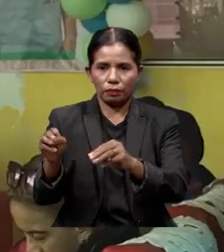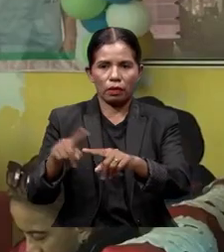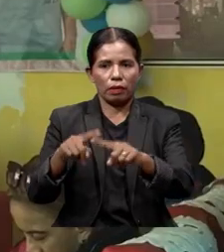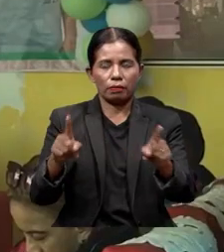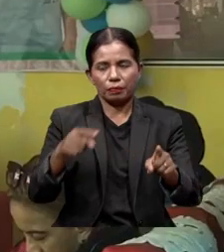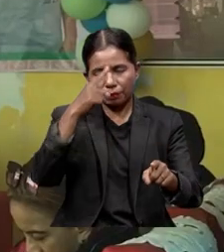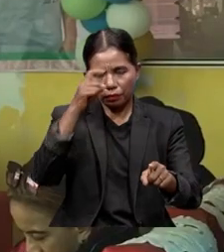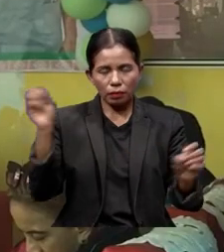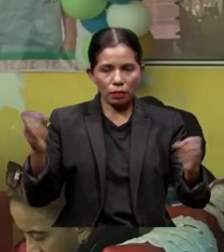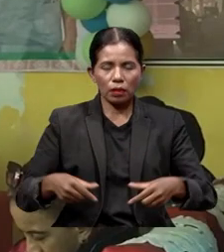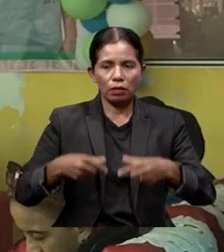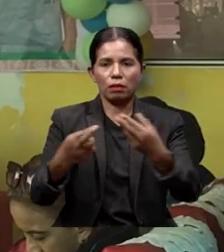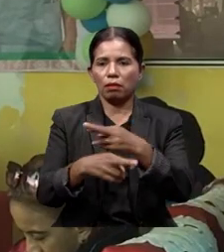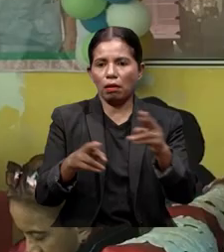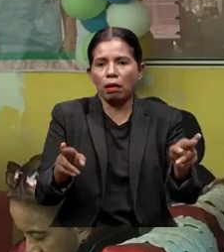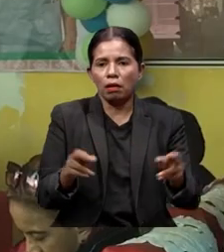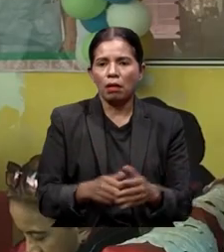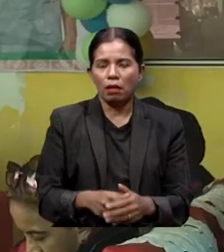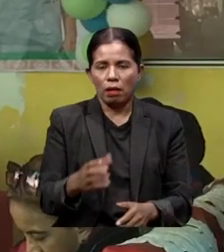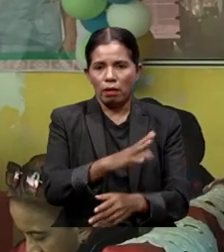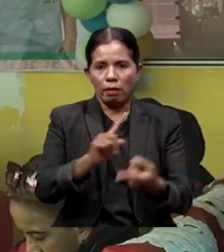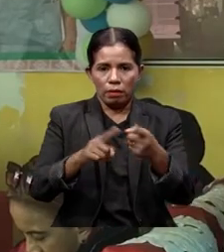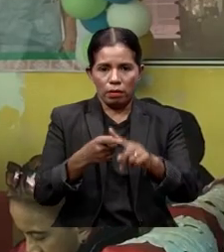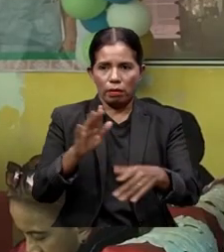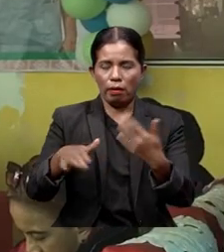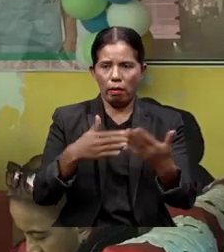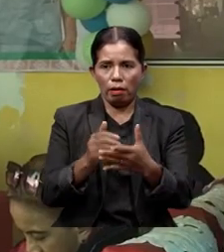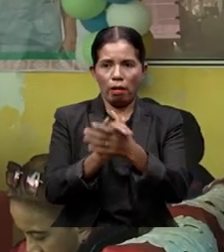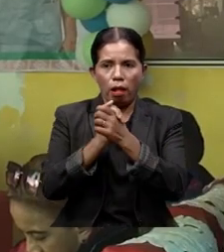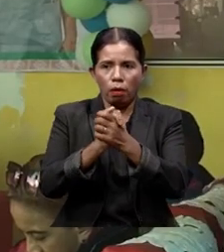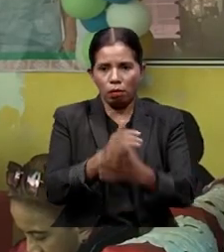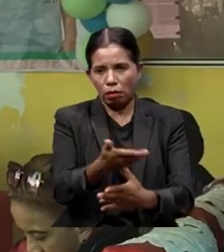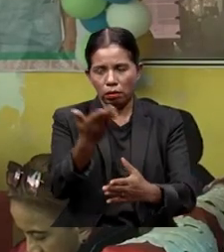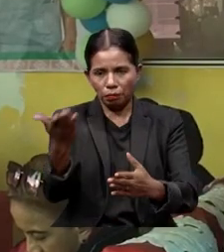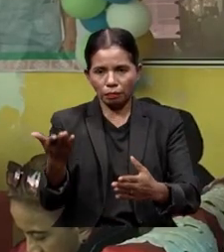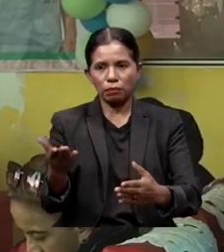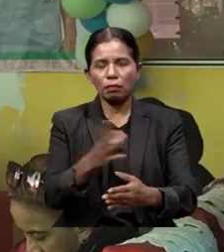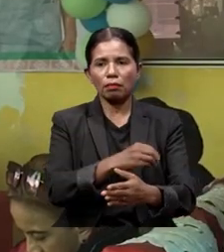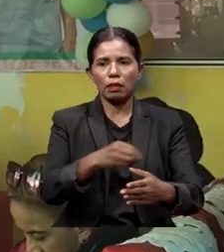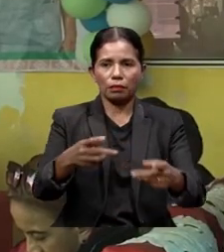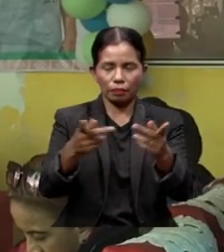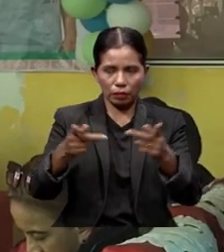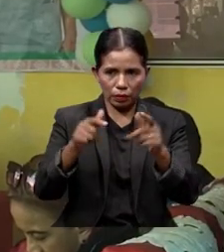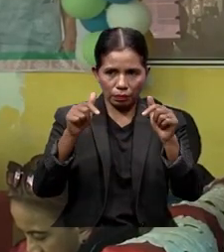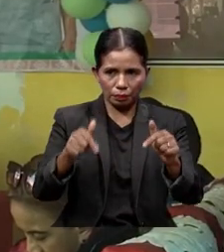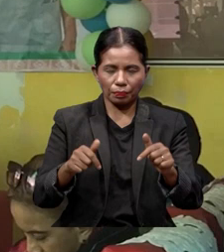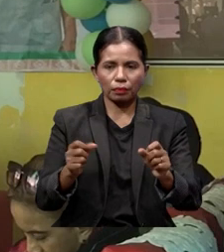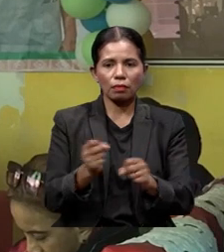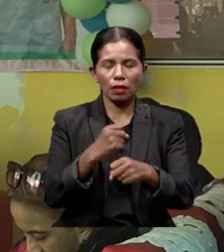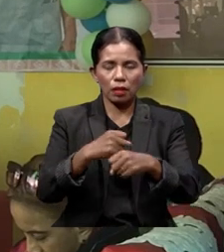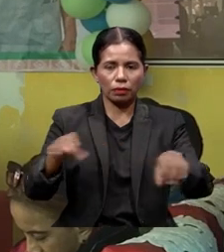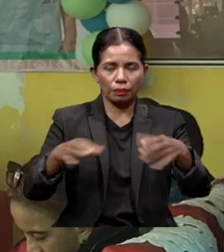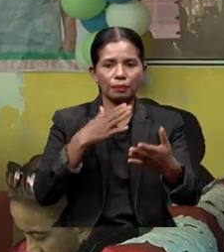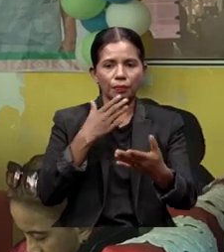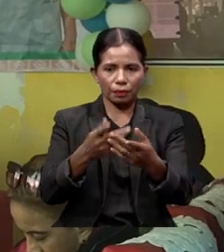Indonesia e la for resultado para ti. Então, Maluk Sira, parabéns, meu nome Dima, meu nome treino. E a área ainda nem, o nível funciona, o fato ainda bem